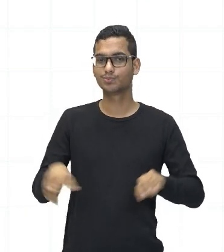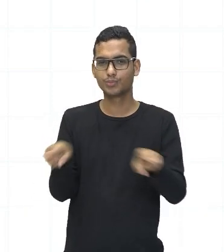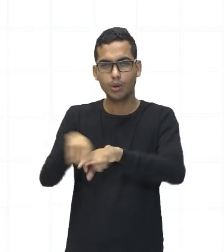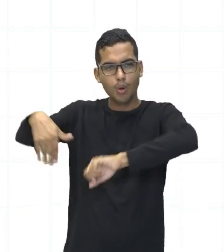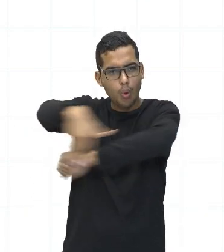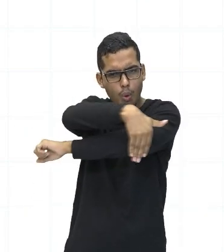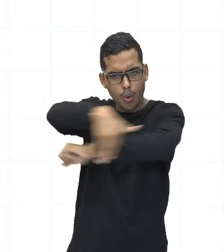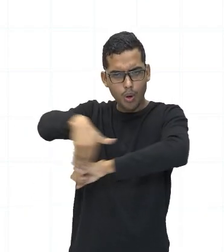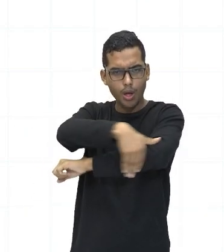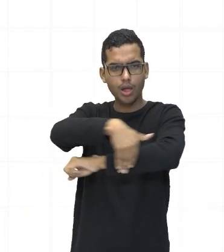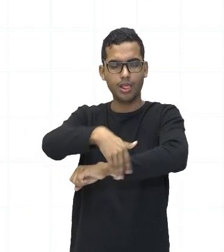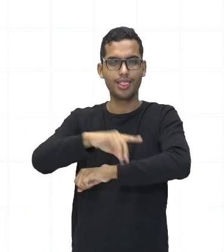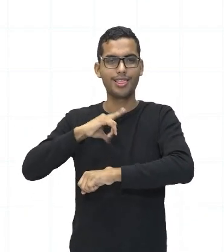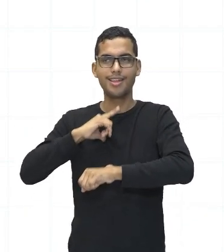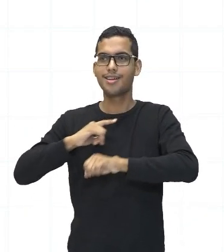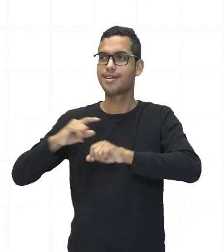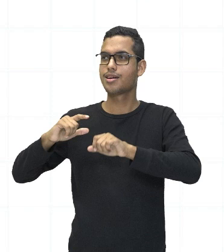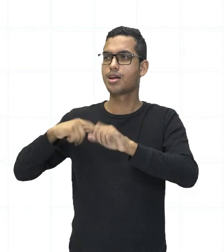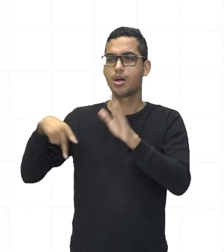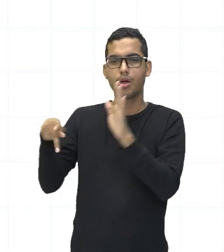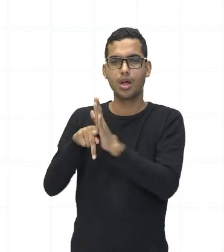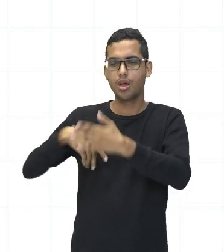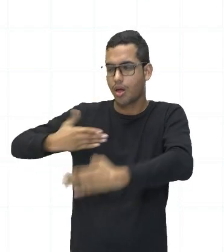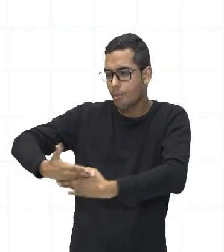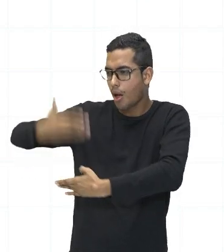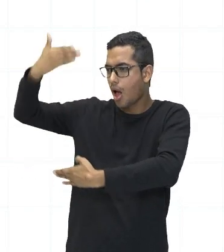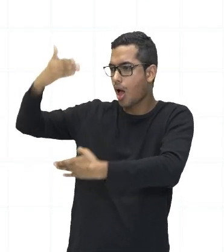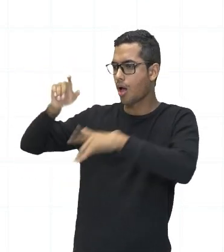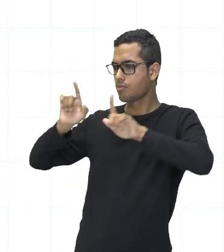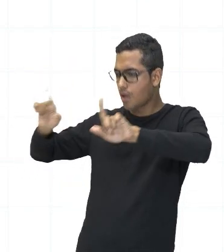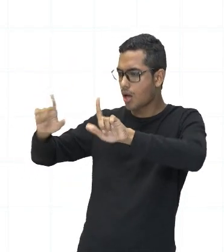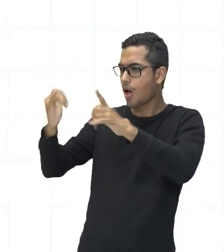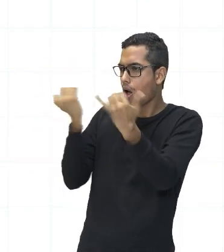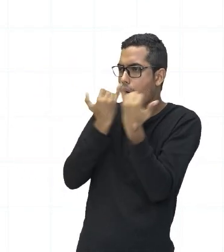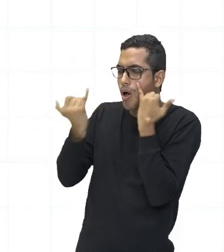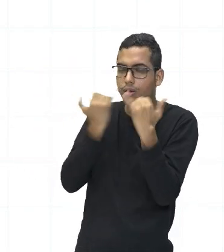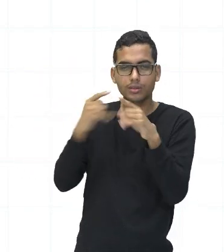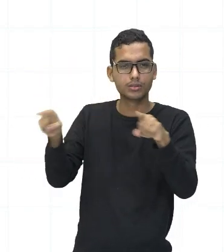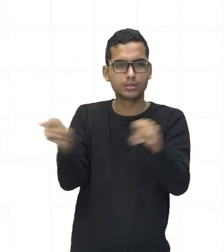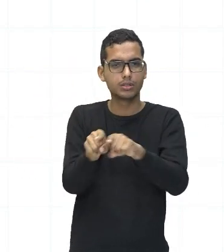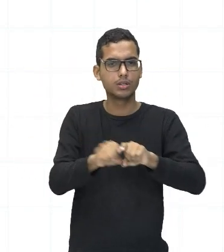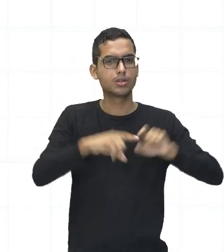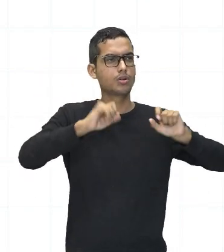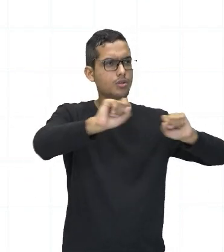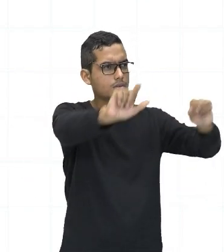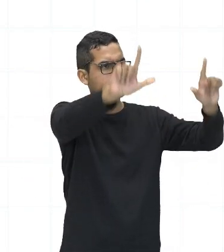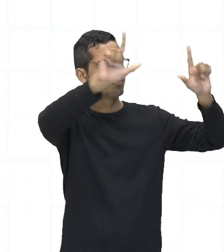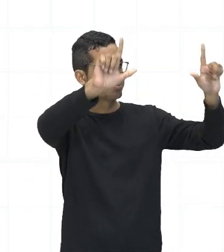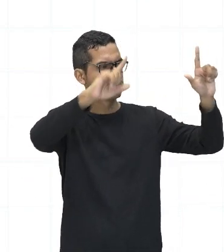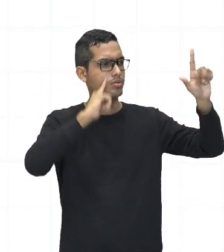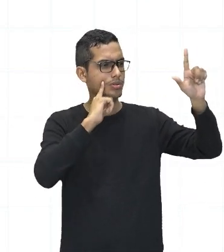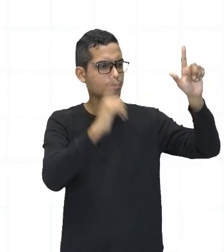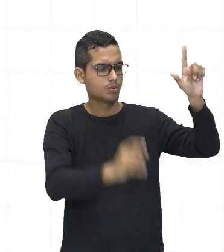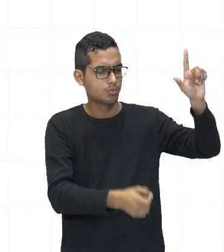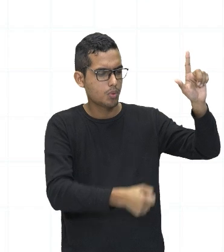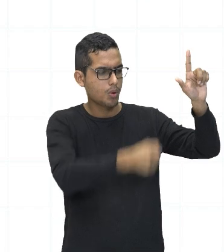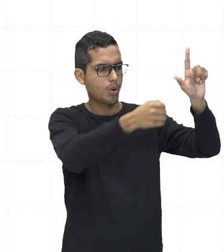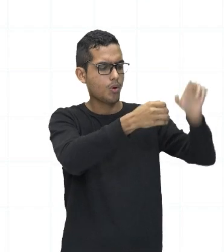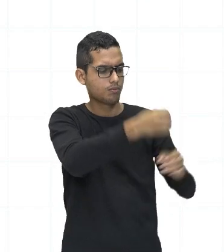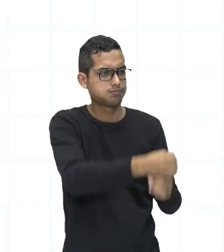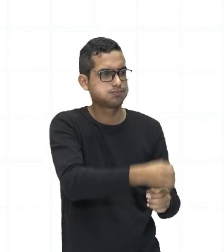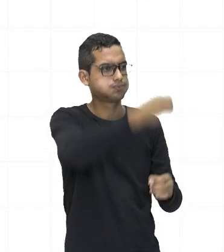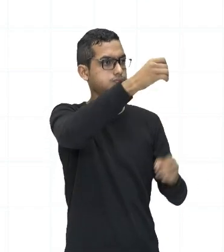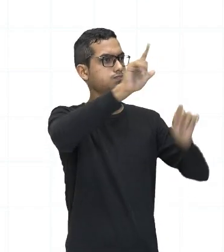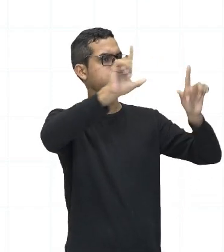ali algum mural, mural de avisos, não é? Outdoors, que são aquelas grandes